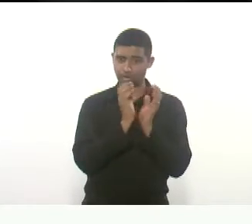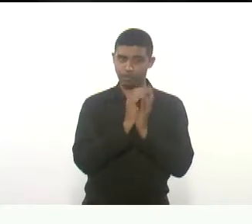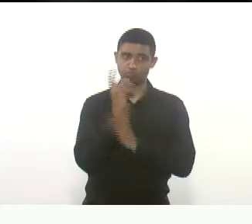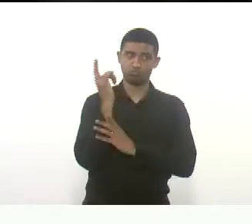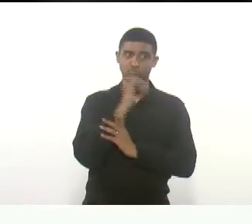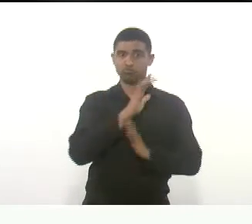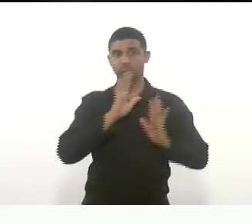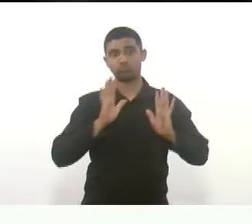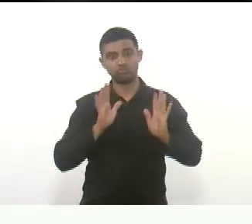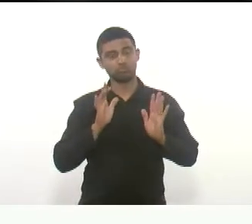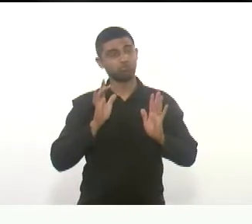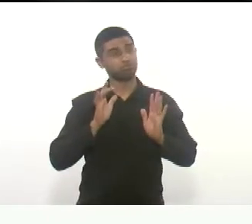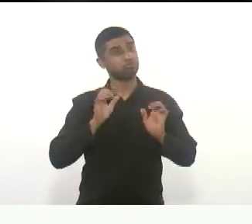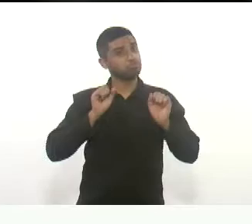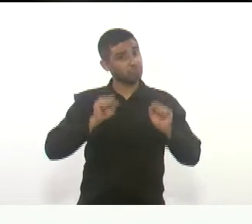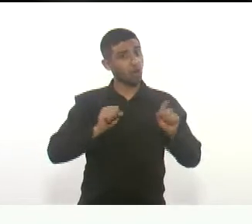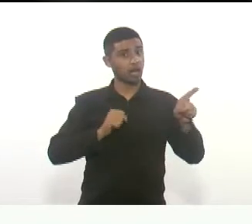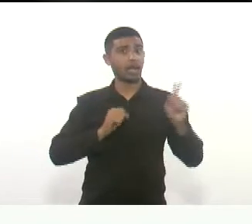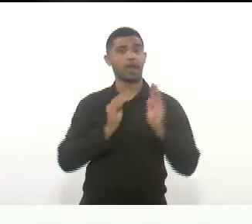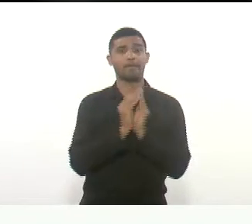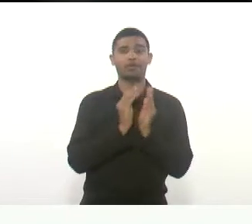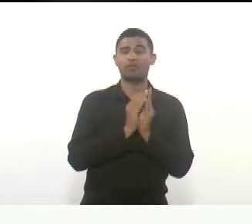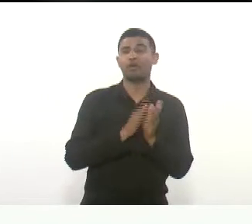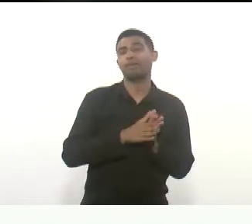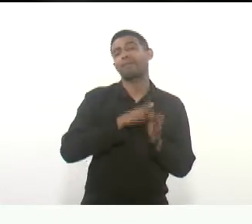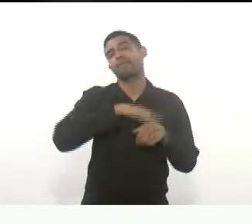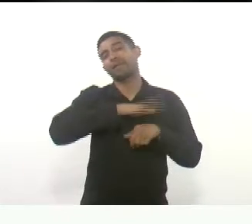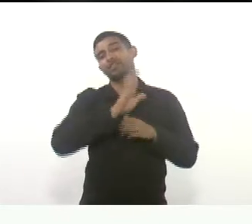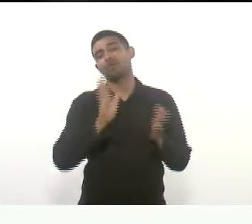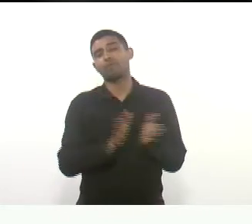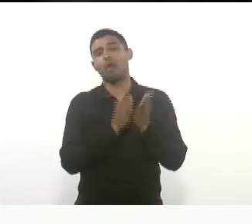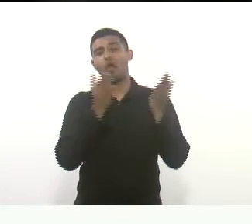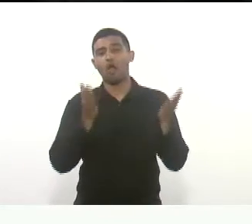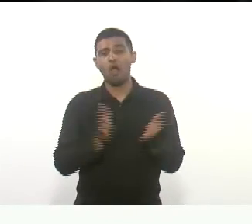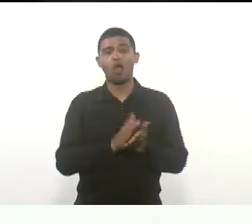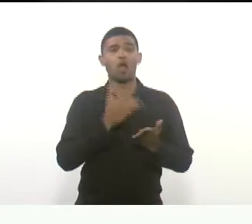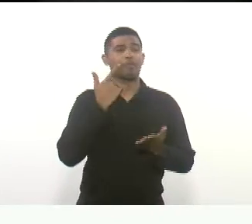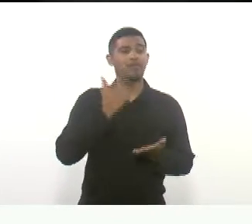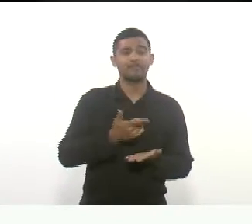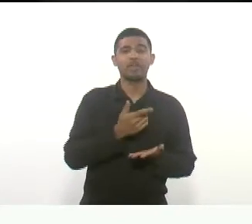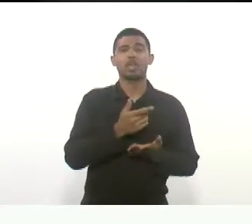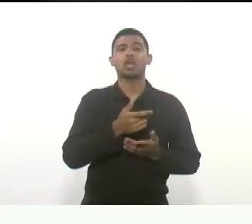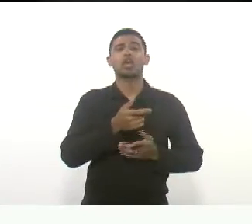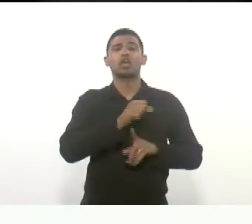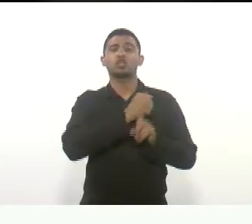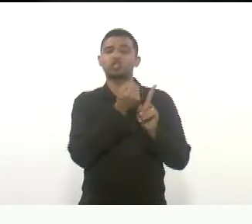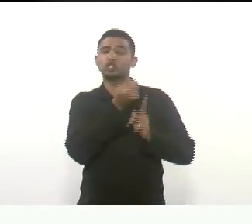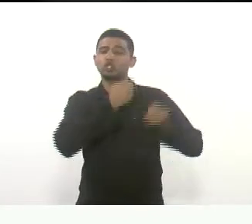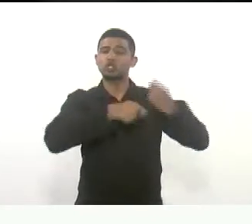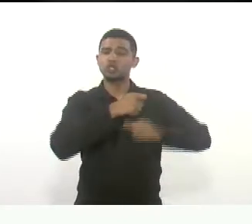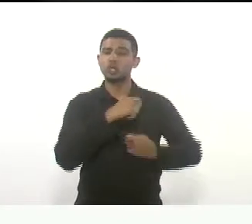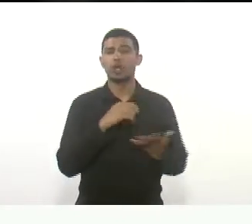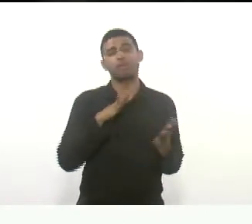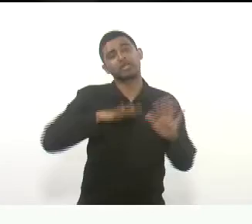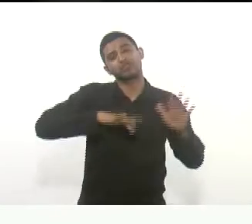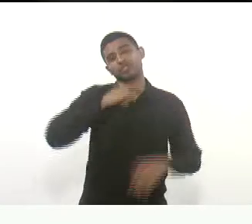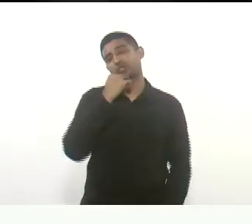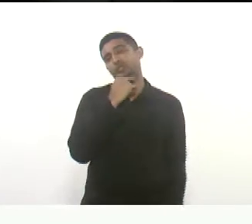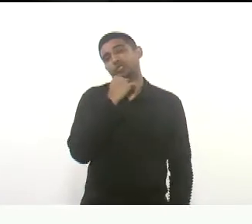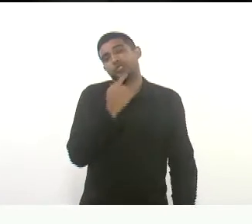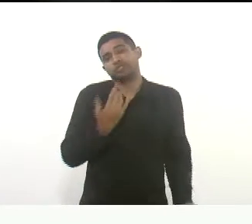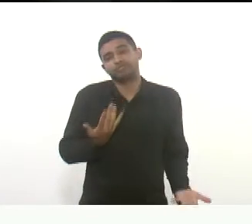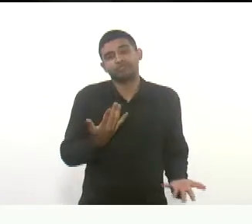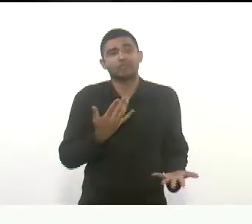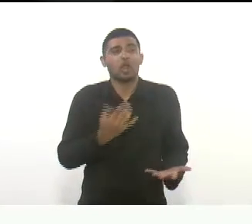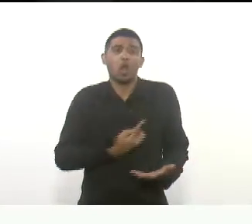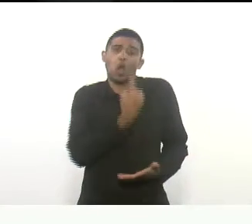traçou. E talvez Pernambuco, por ser um estado mais pobre, por ter as condições socioeconômicas que tem, talvez não conseguisse fazer de outra forma. Talvez esse